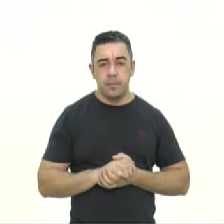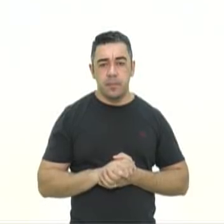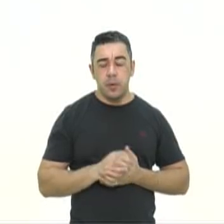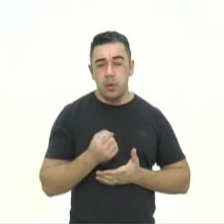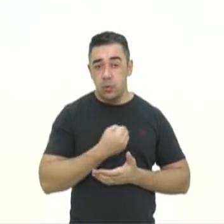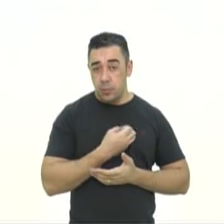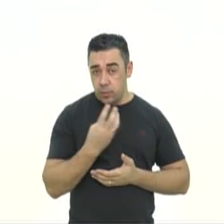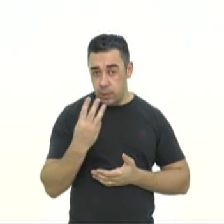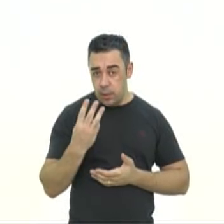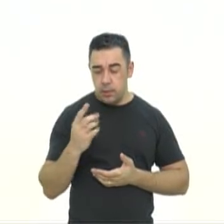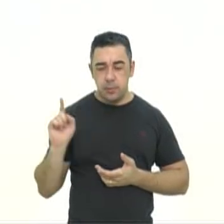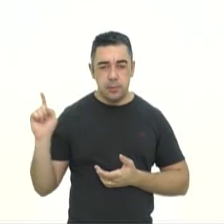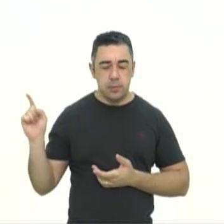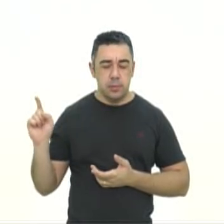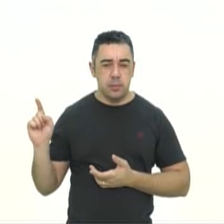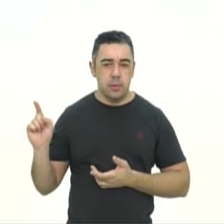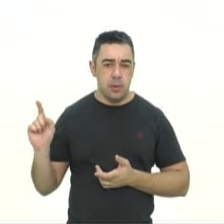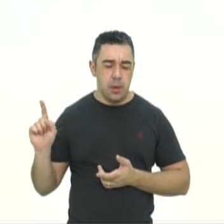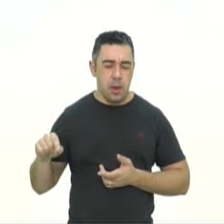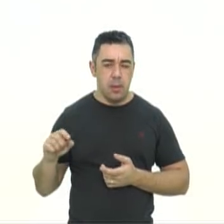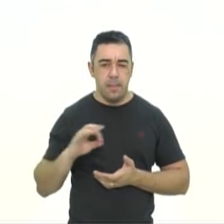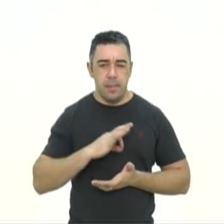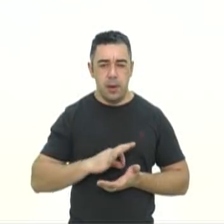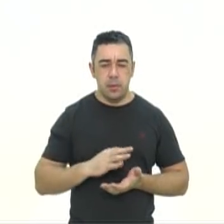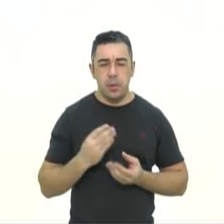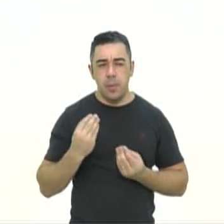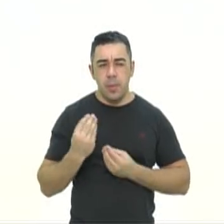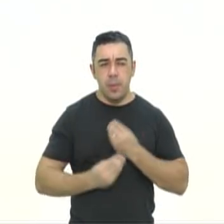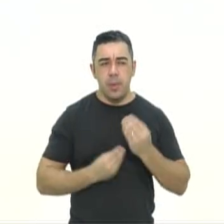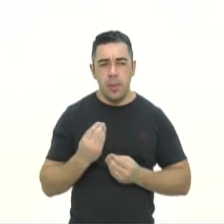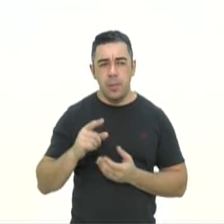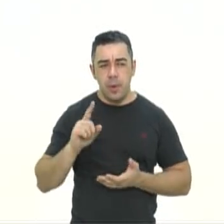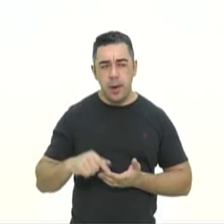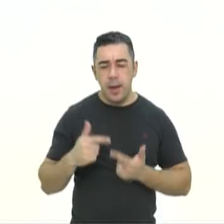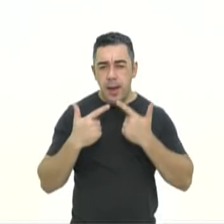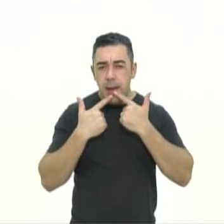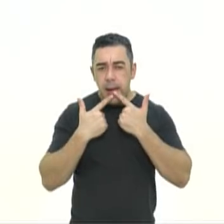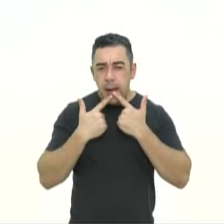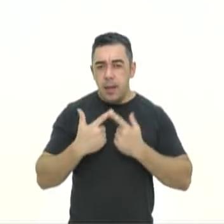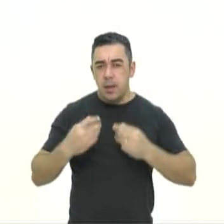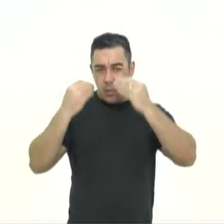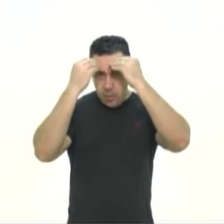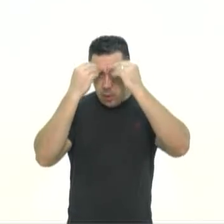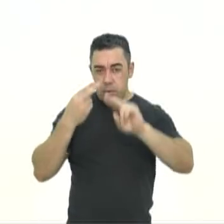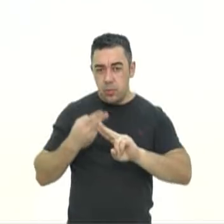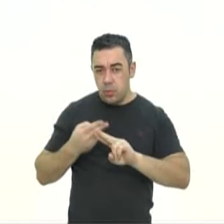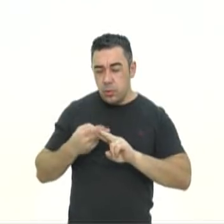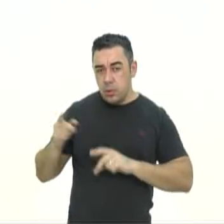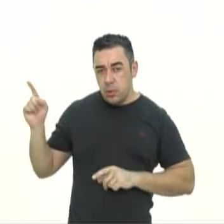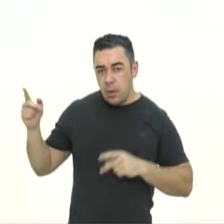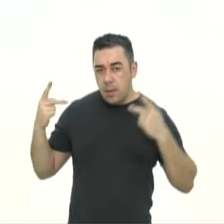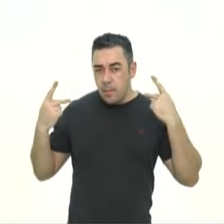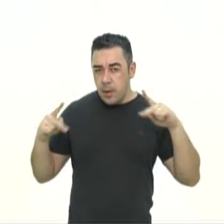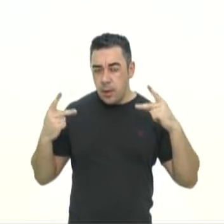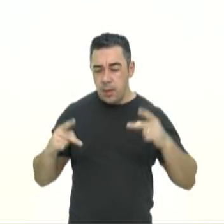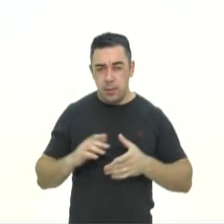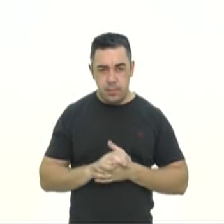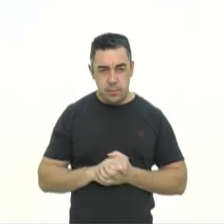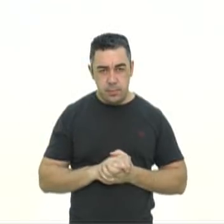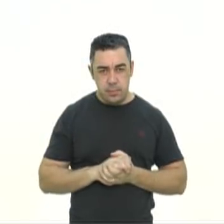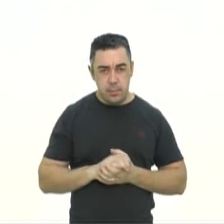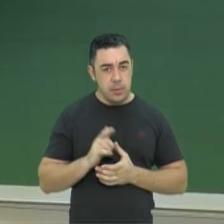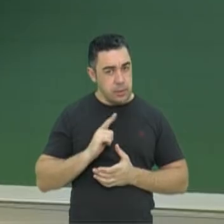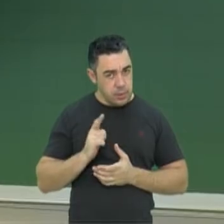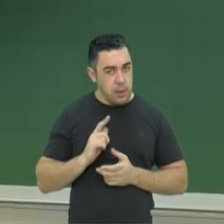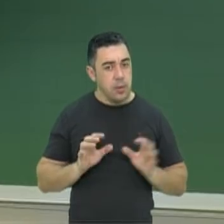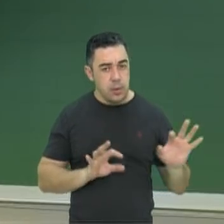de acordo com o padre Antônio Vieira, como deve ser a linguagem utilizada nos sermões? Nós temos mais